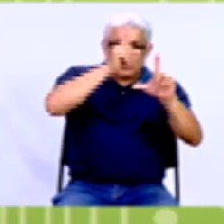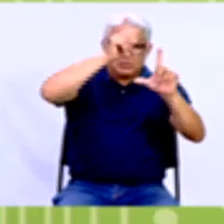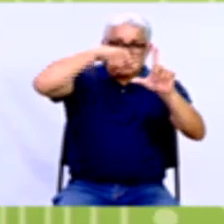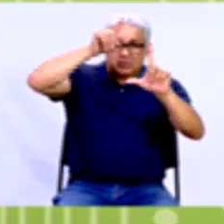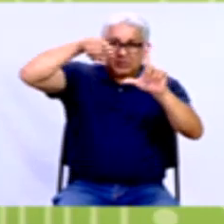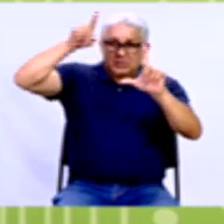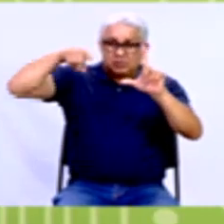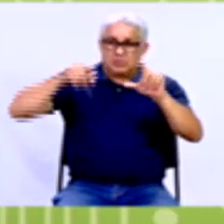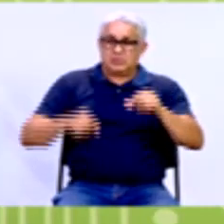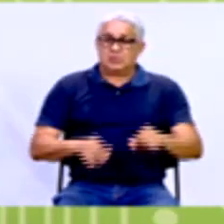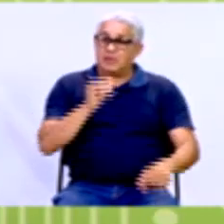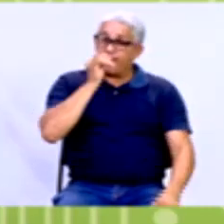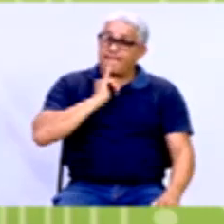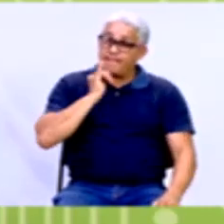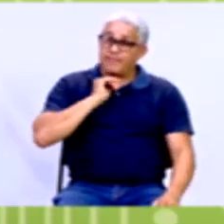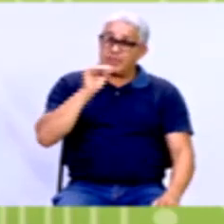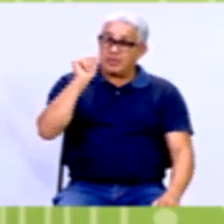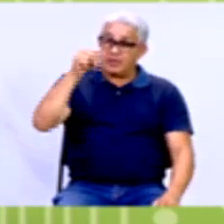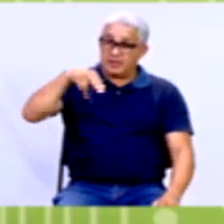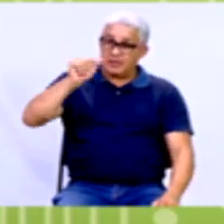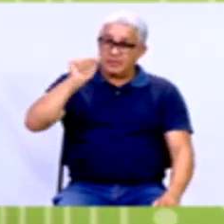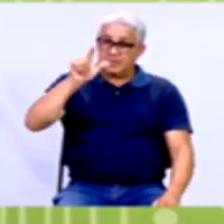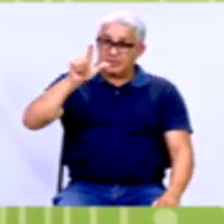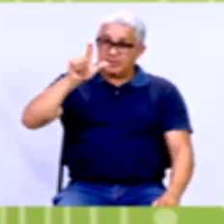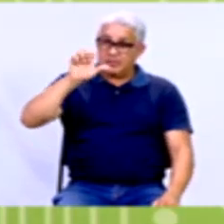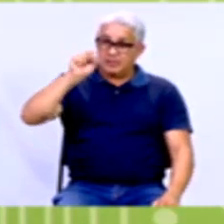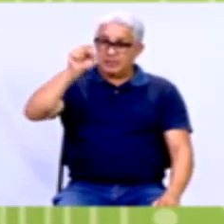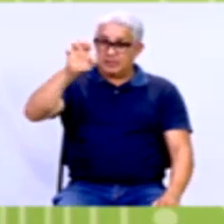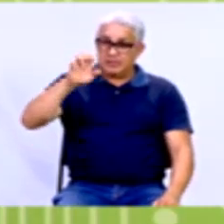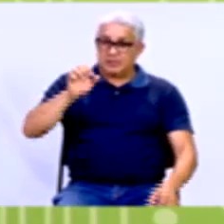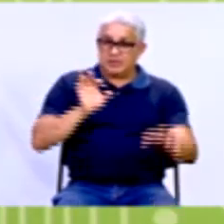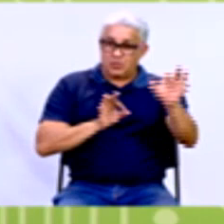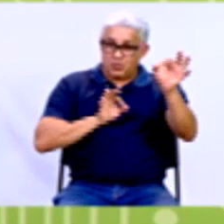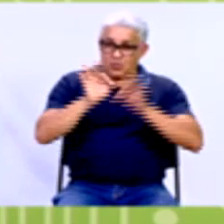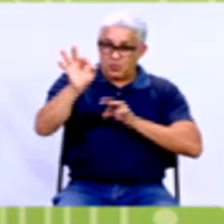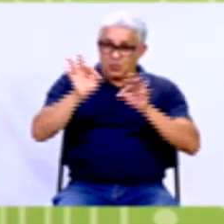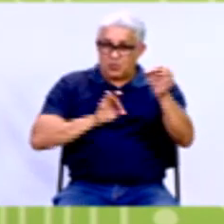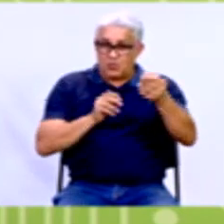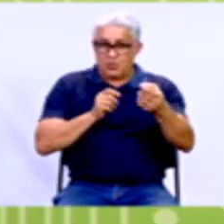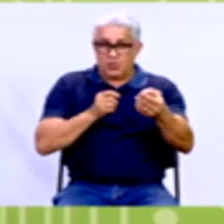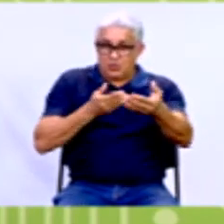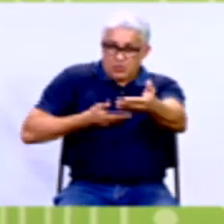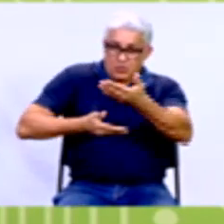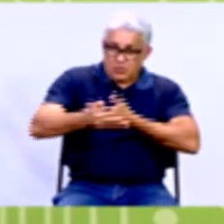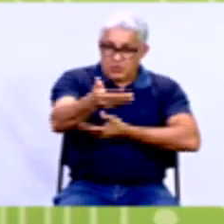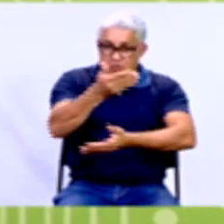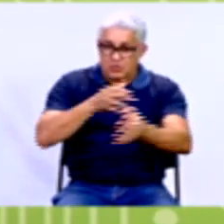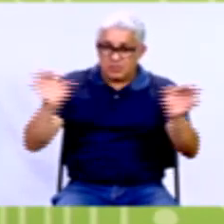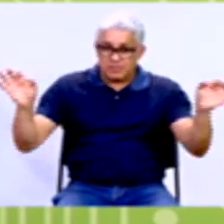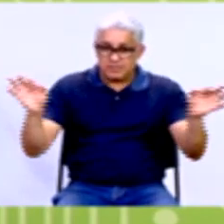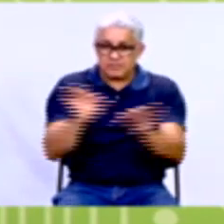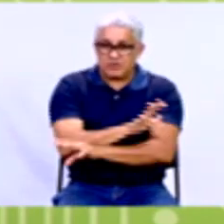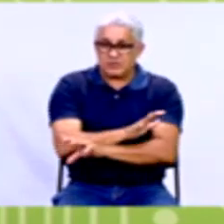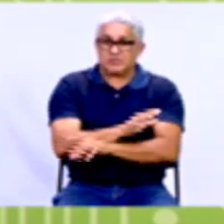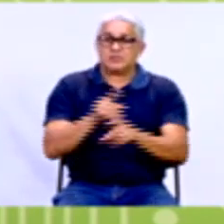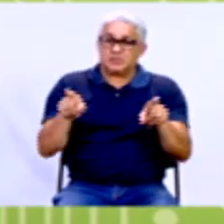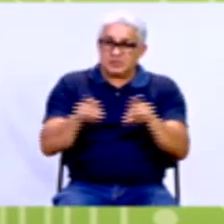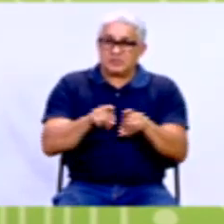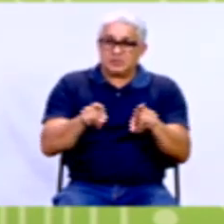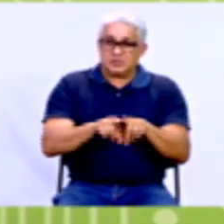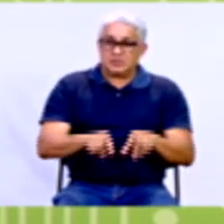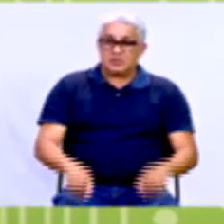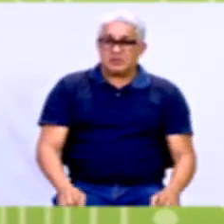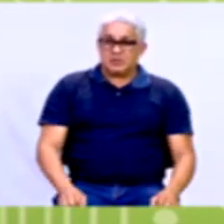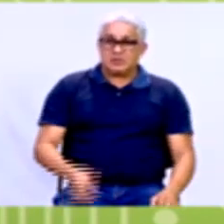estava fazendo uma análise para a gente montar um negócio. Aqui a gente já está com o negócio pronto e está verificando para